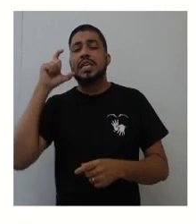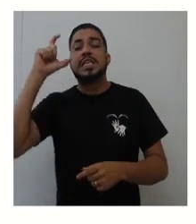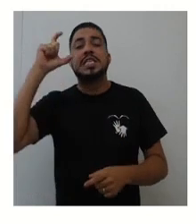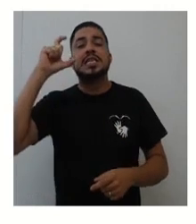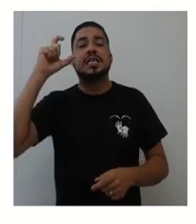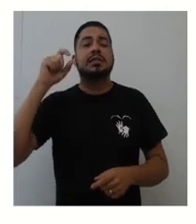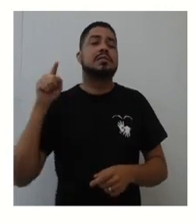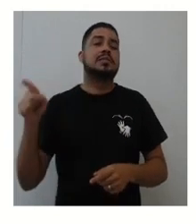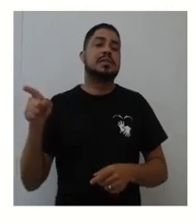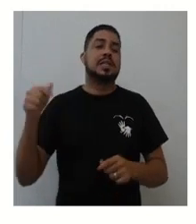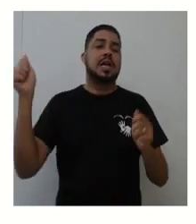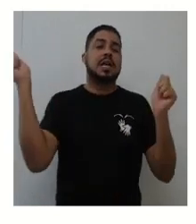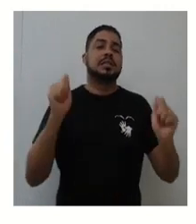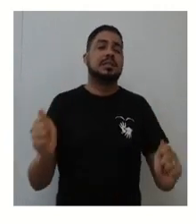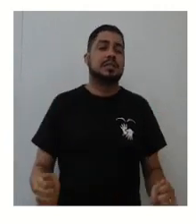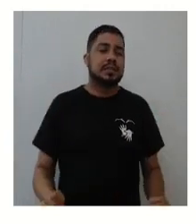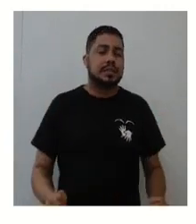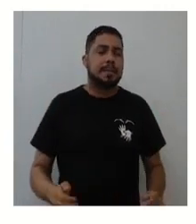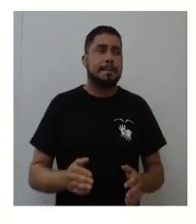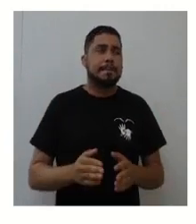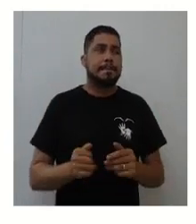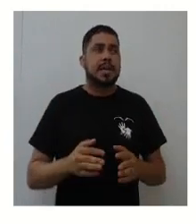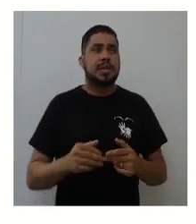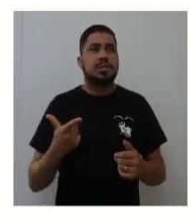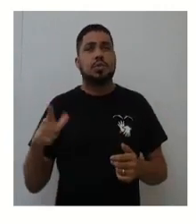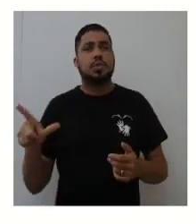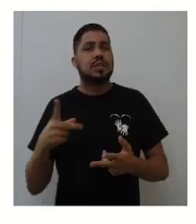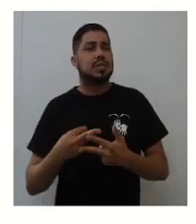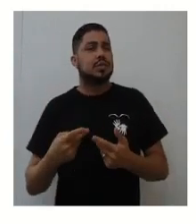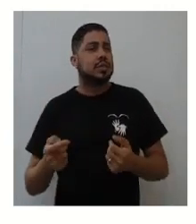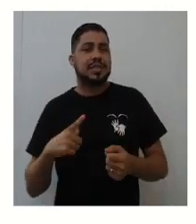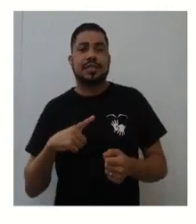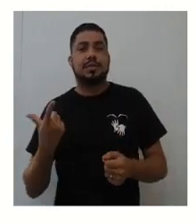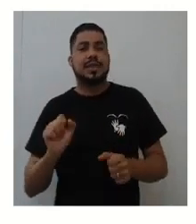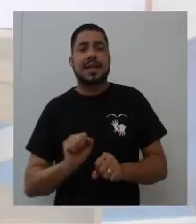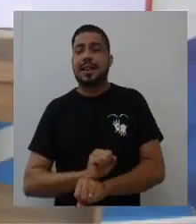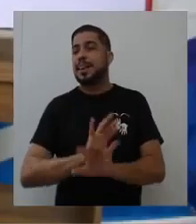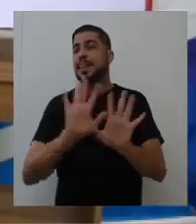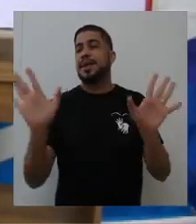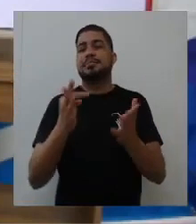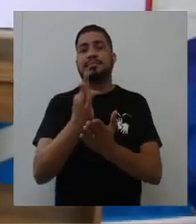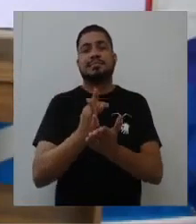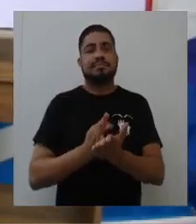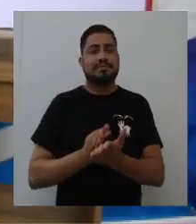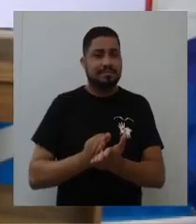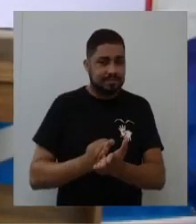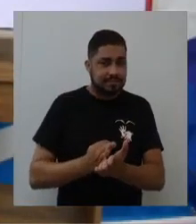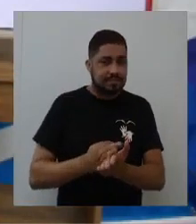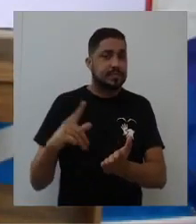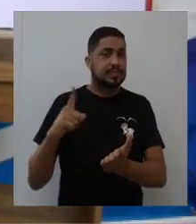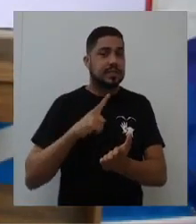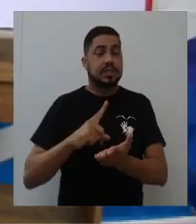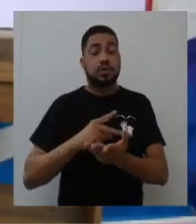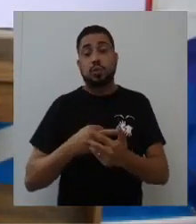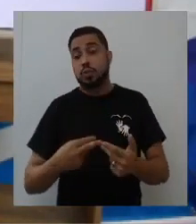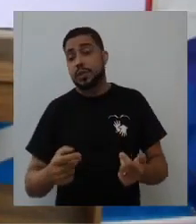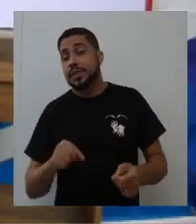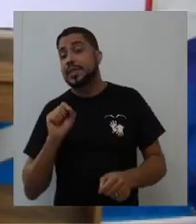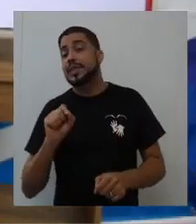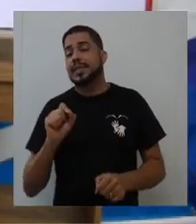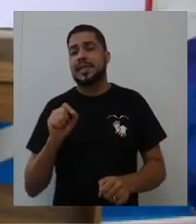Ugur Galeno, nos pede outros recursos que não estão explícitos no texto. São recursos os quais a gente